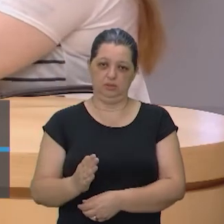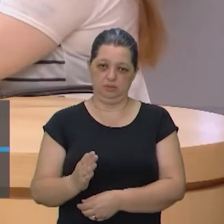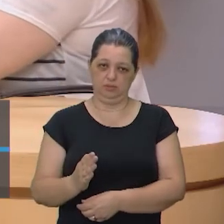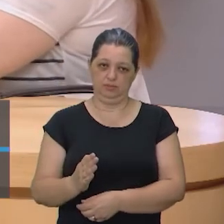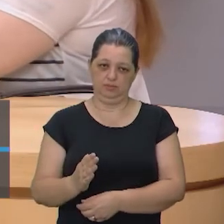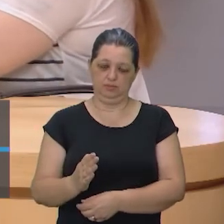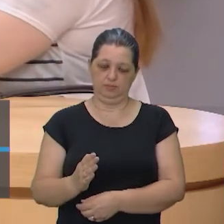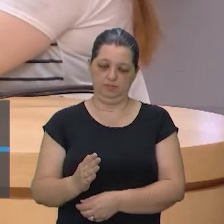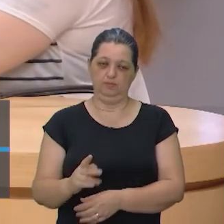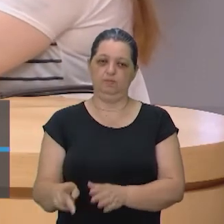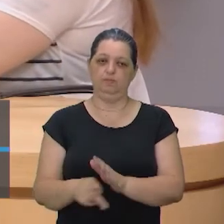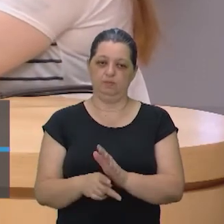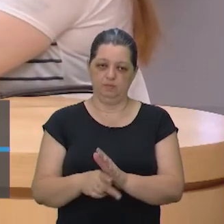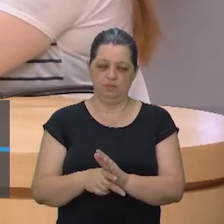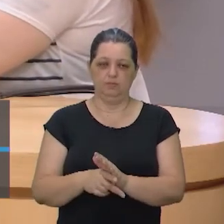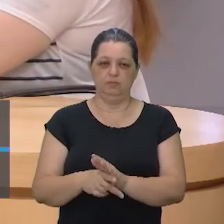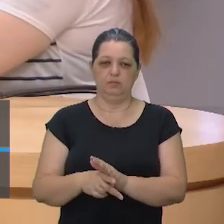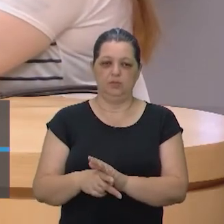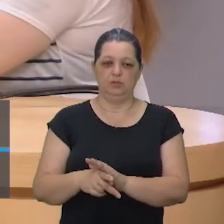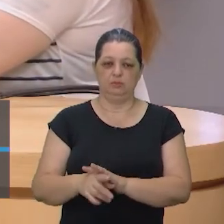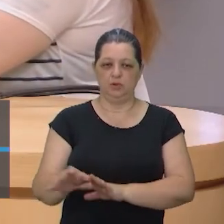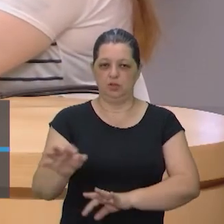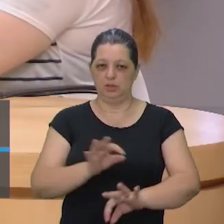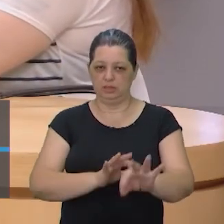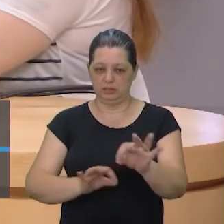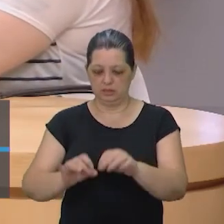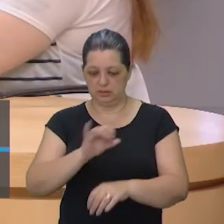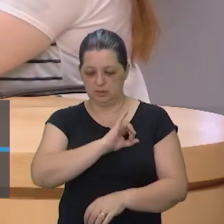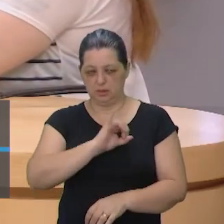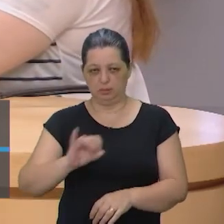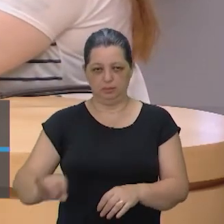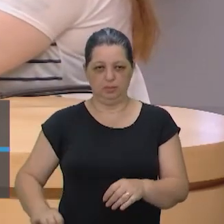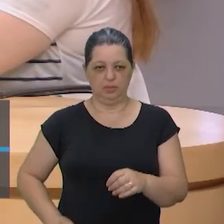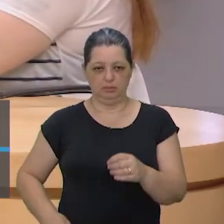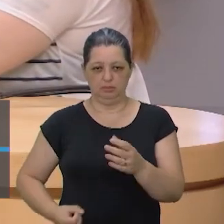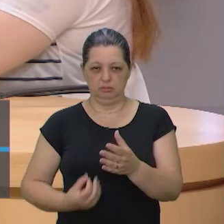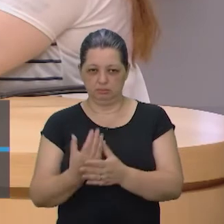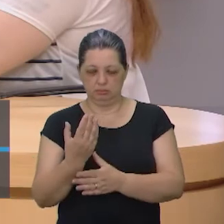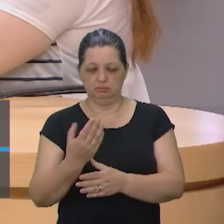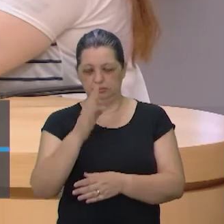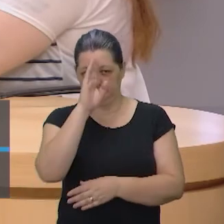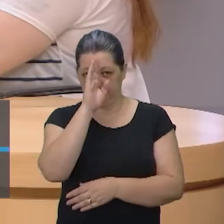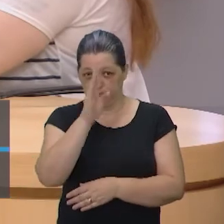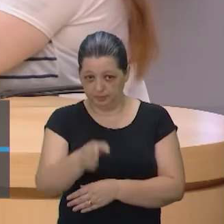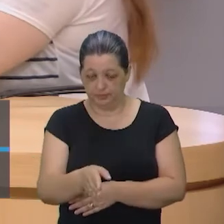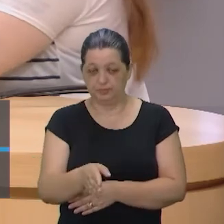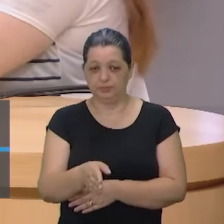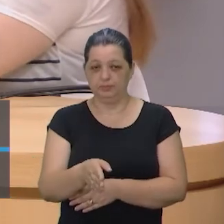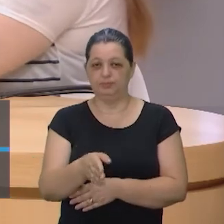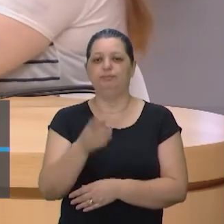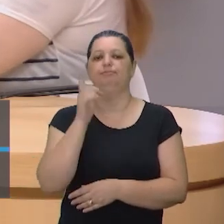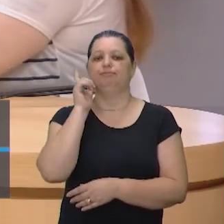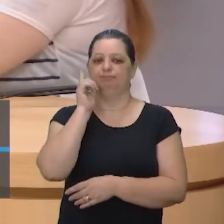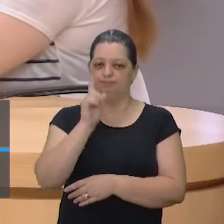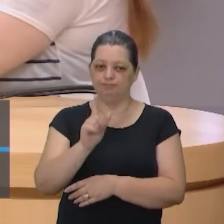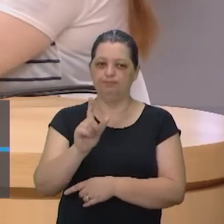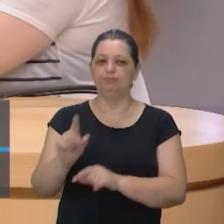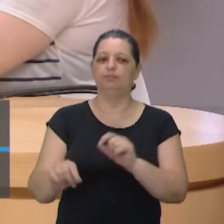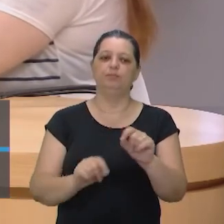A construção de um império português na América foi fundamental para a manutenção da integração.